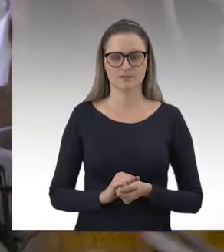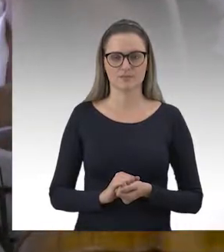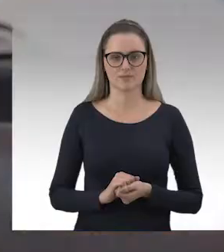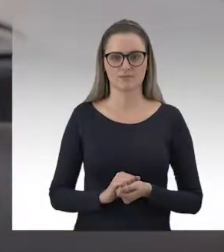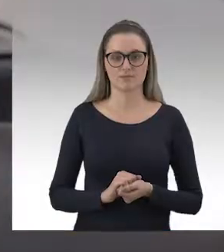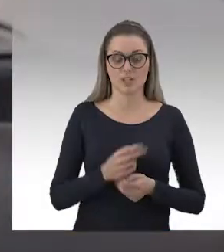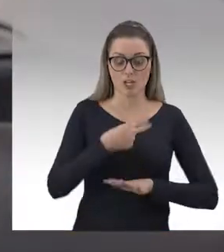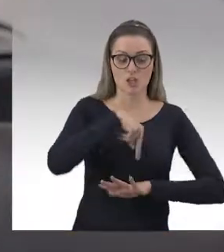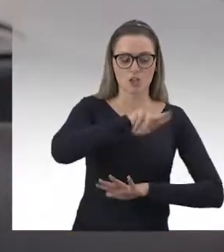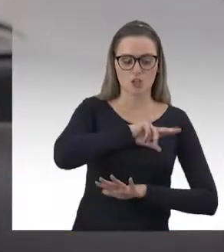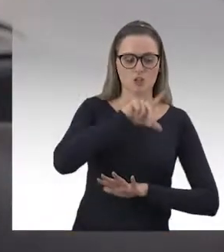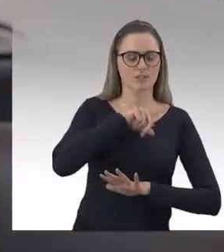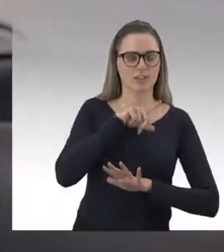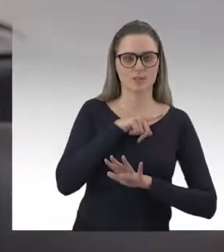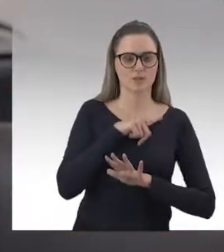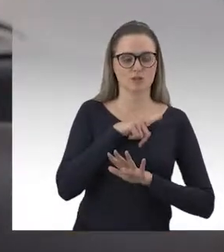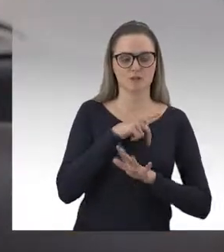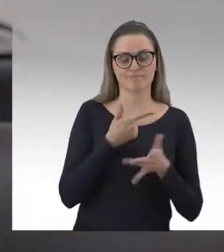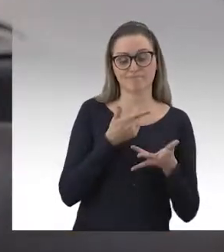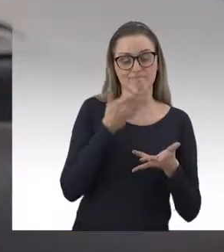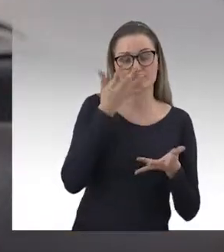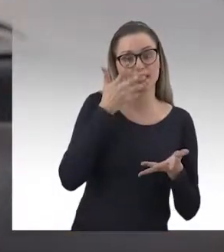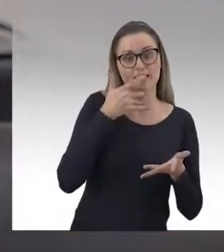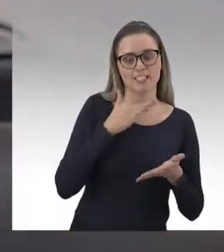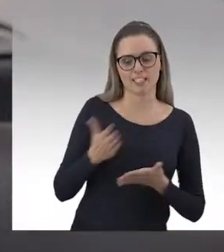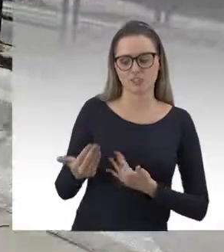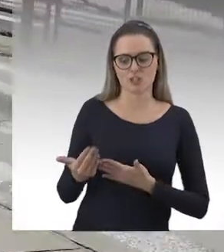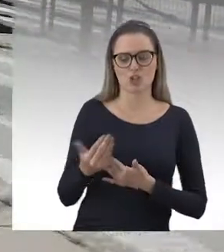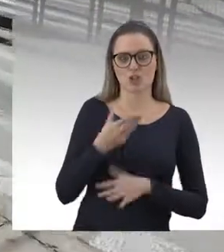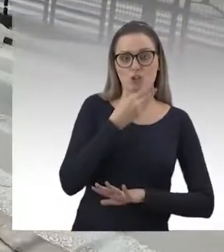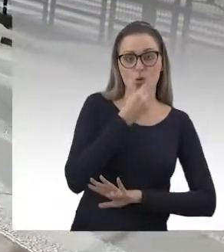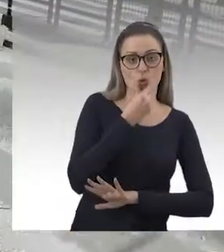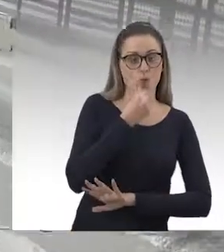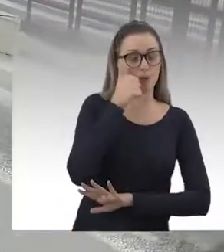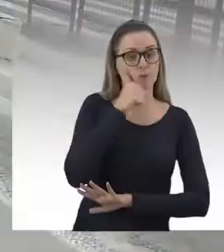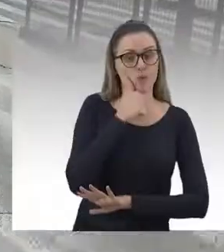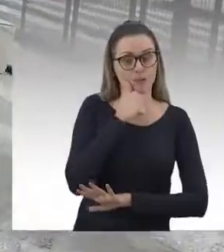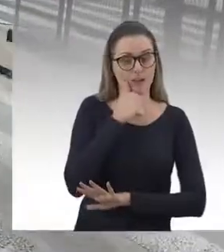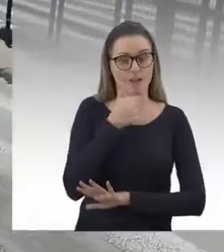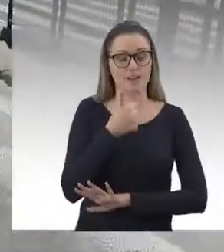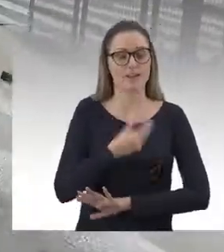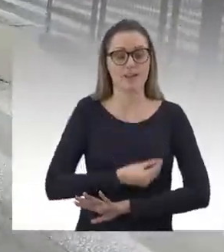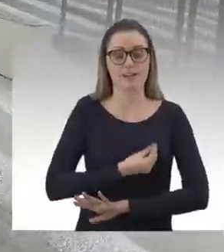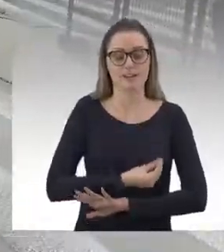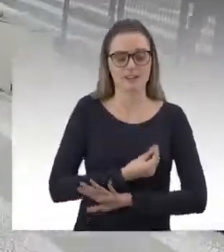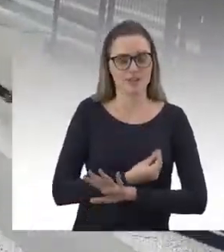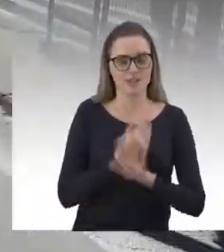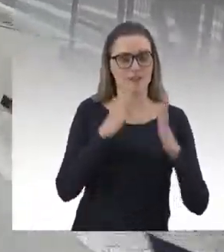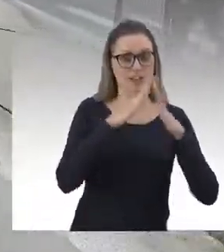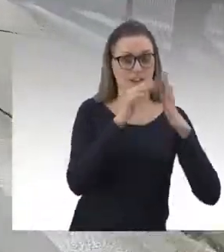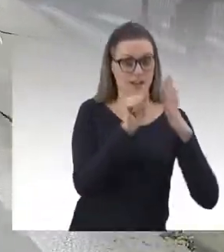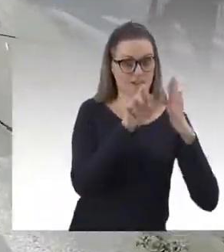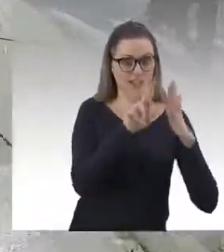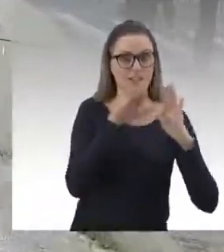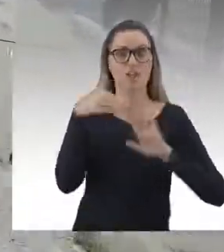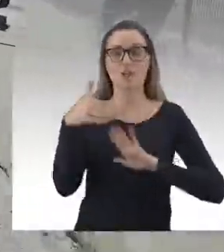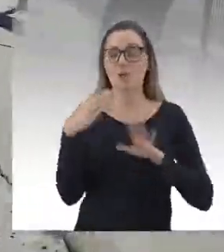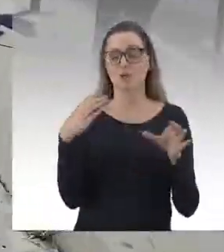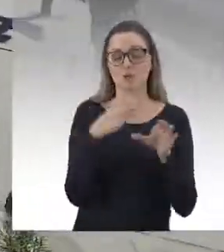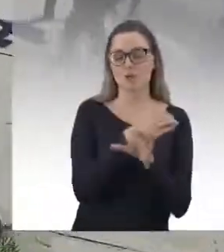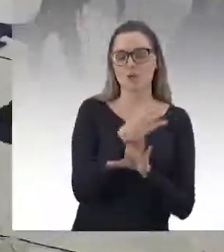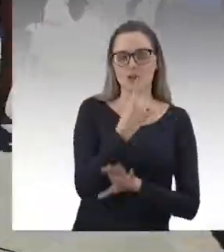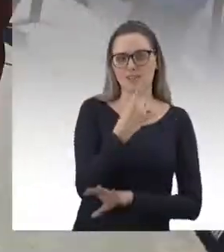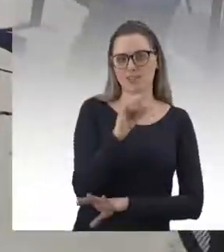Nós temos também os abrigados, que os meninos e meninas que vivem abrigadas, quando completarem